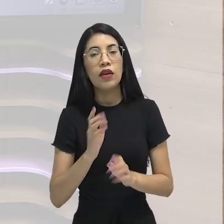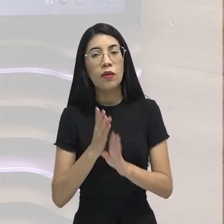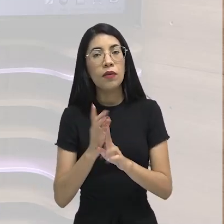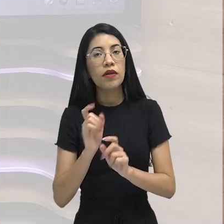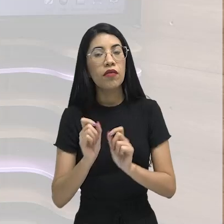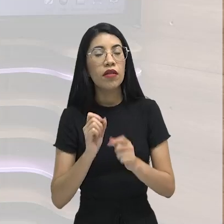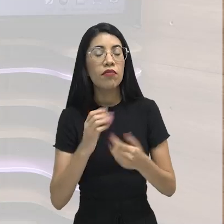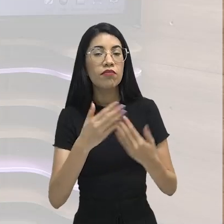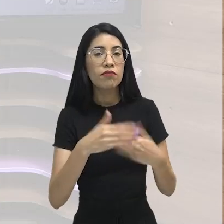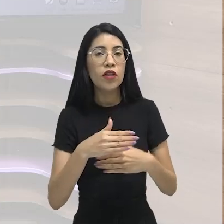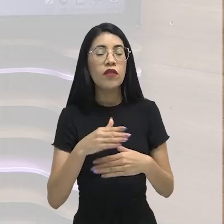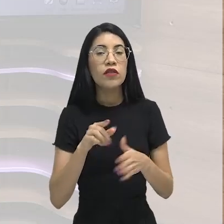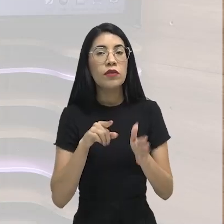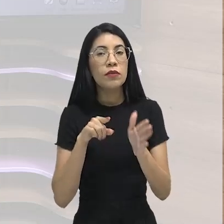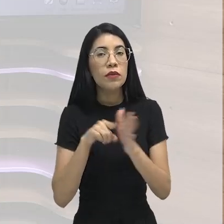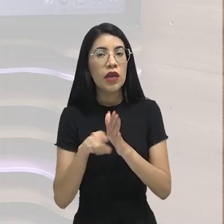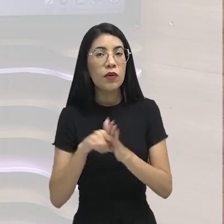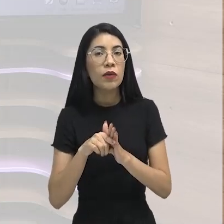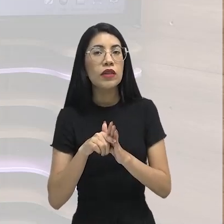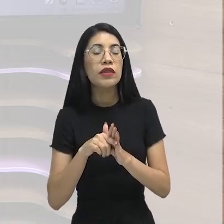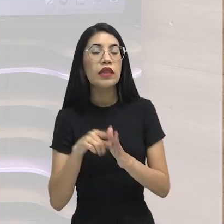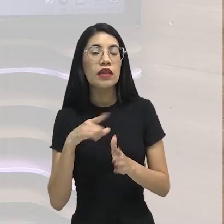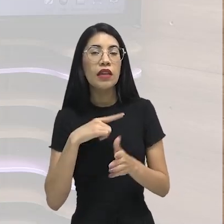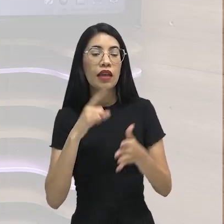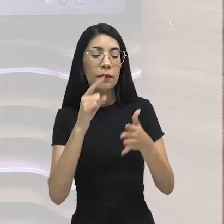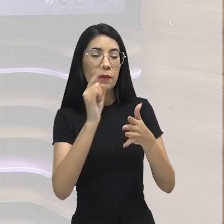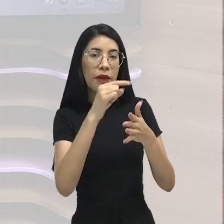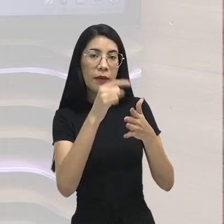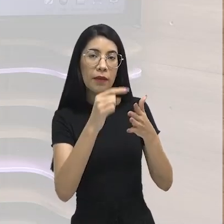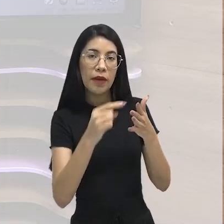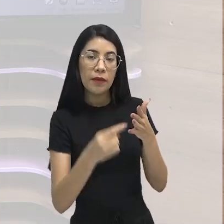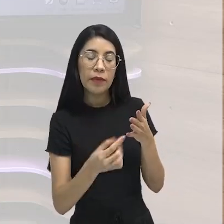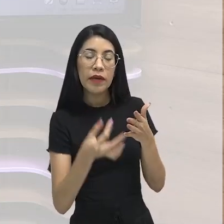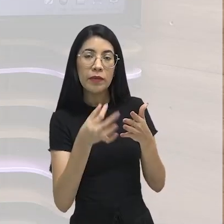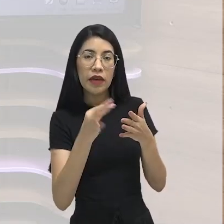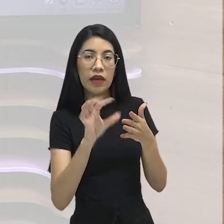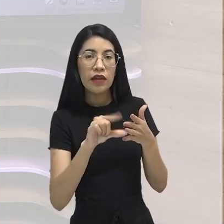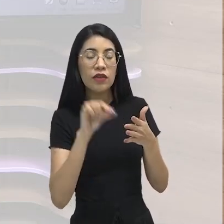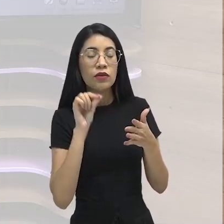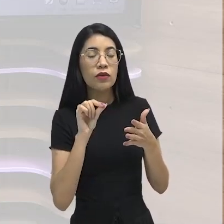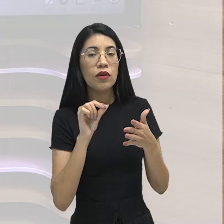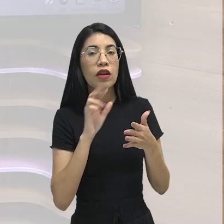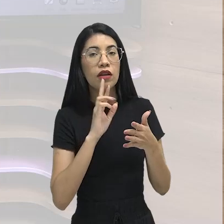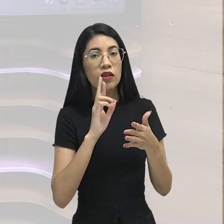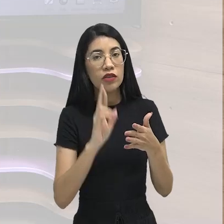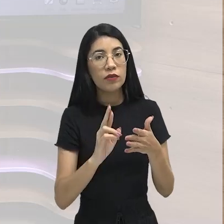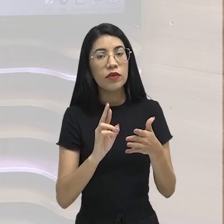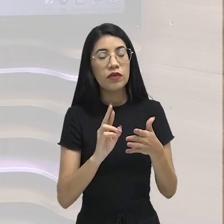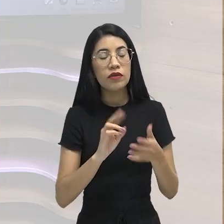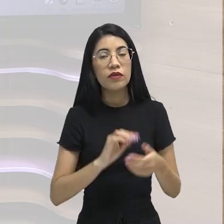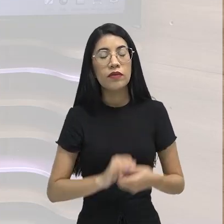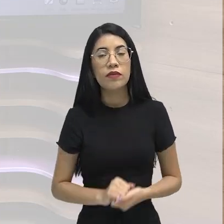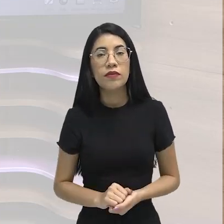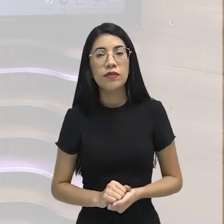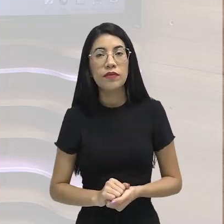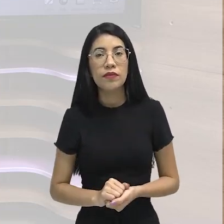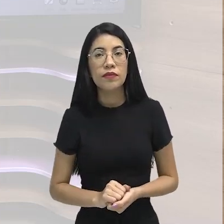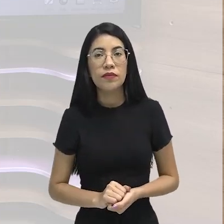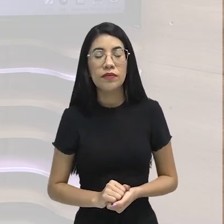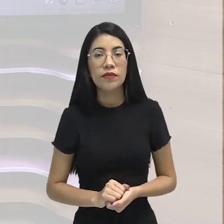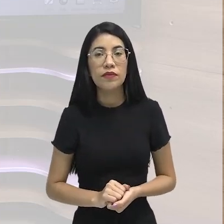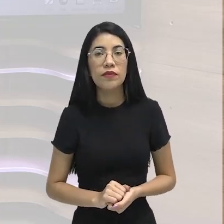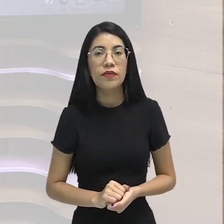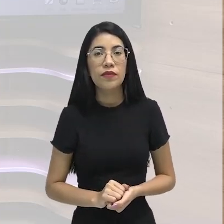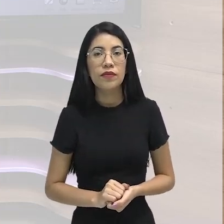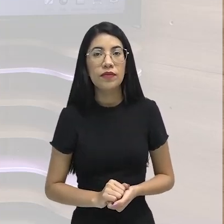provas geralmente têm questões objetivas, ou seja, questões onde você vai ter que escolher uma das alternativas para